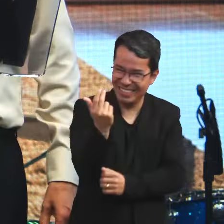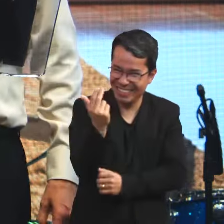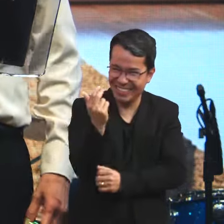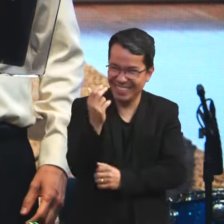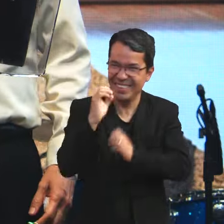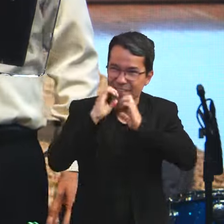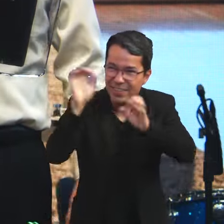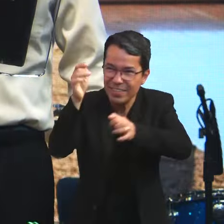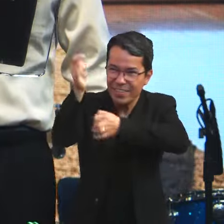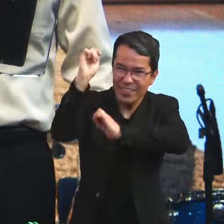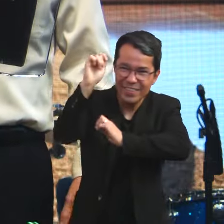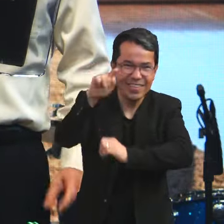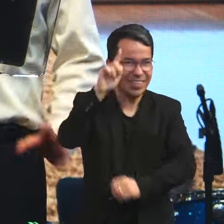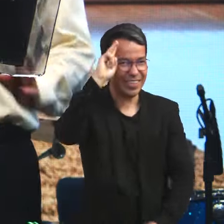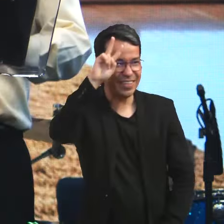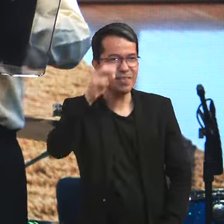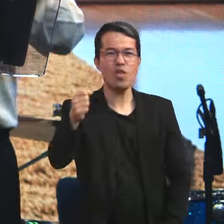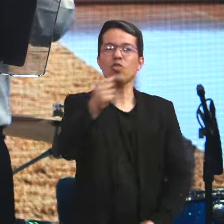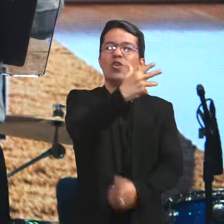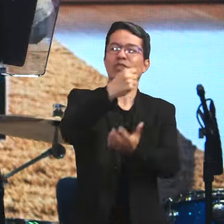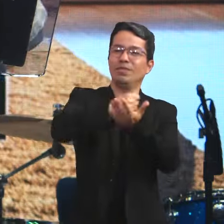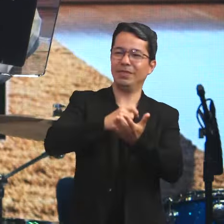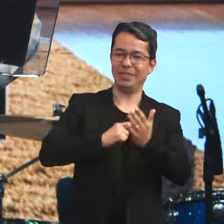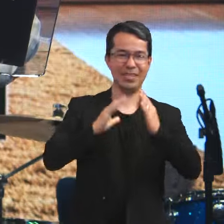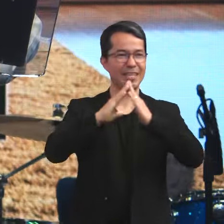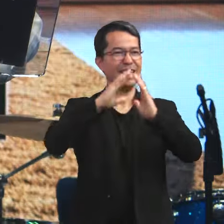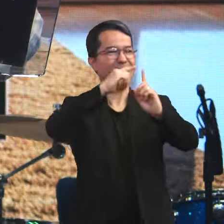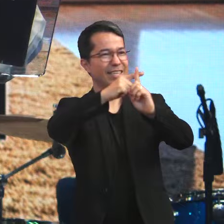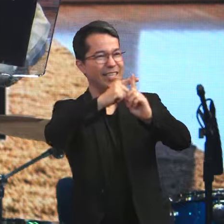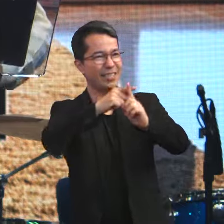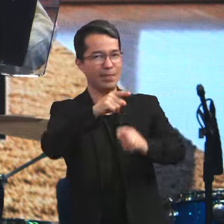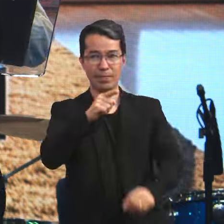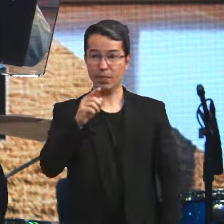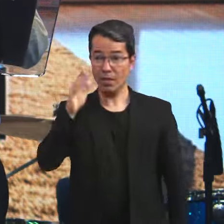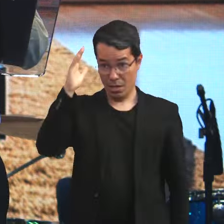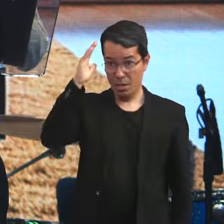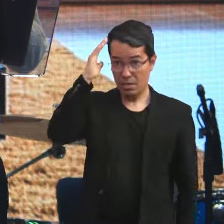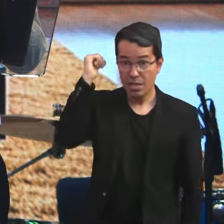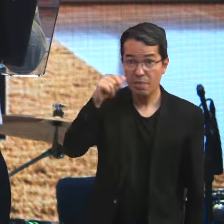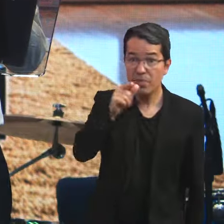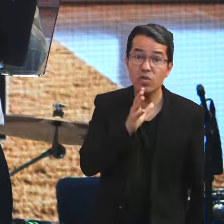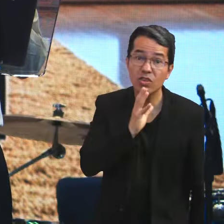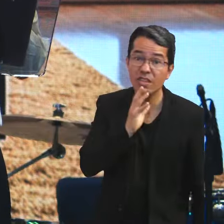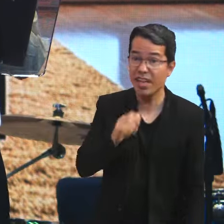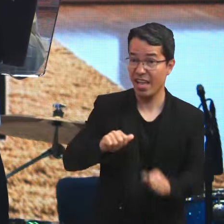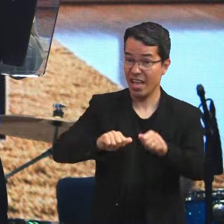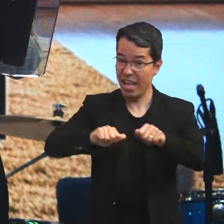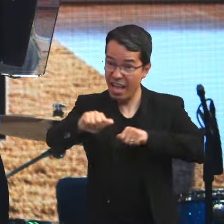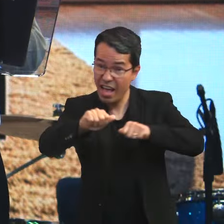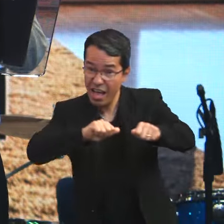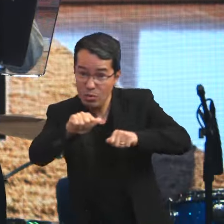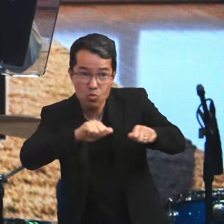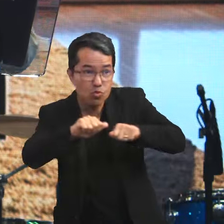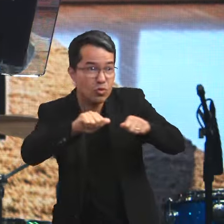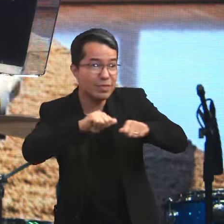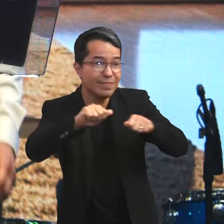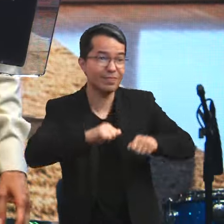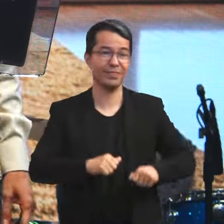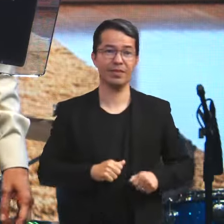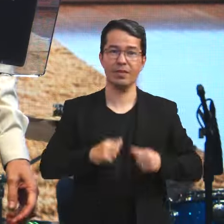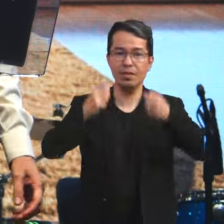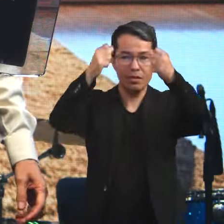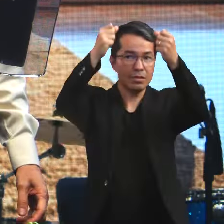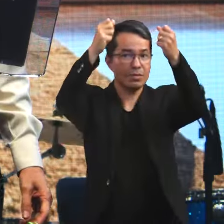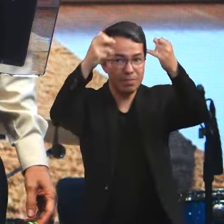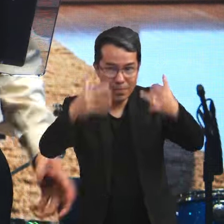desolve a igreja do no Testamento Cuando dechando o livro de Atos